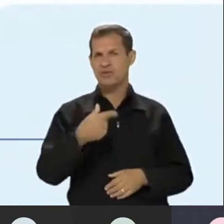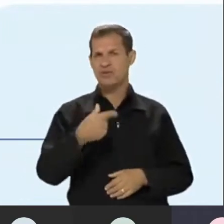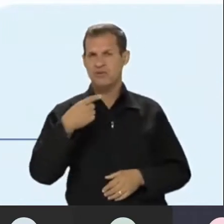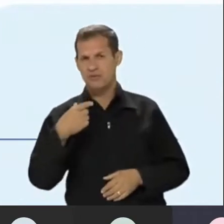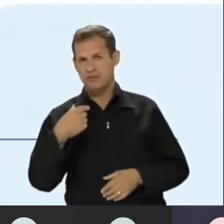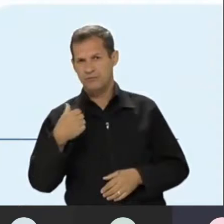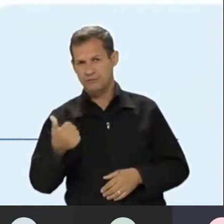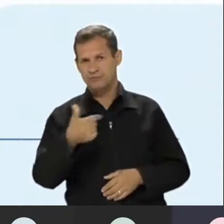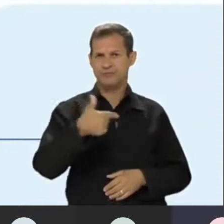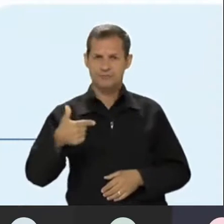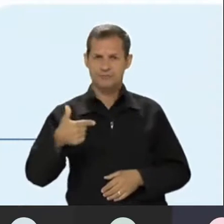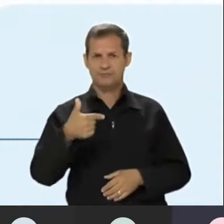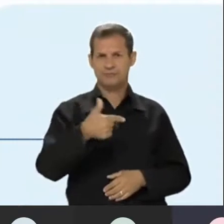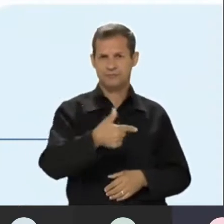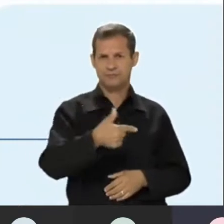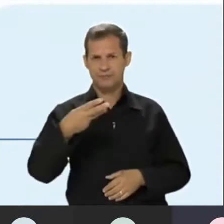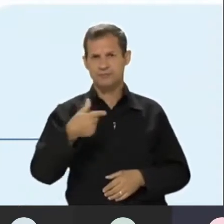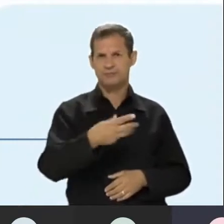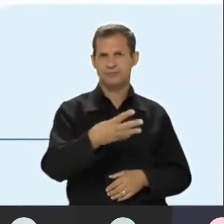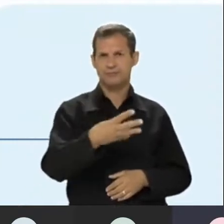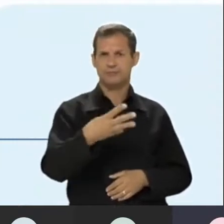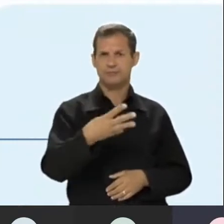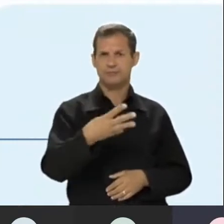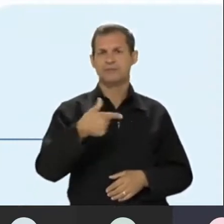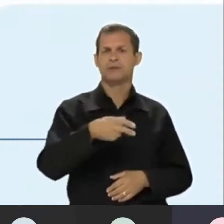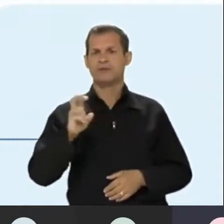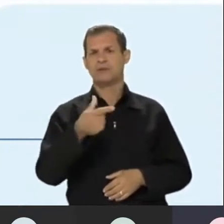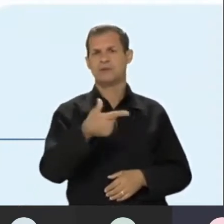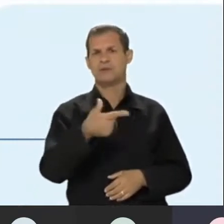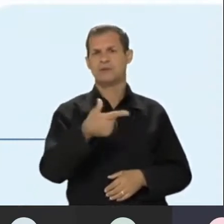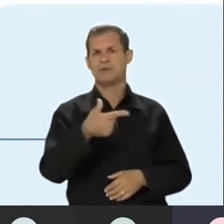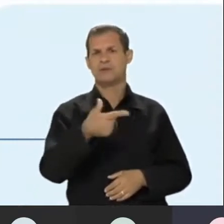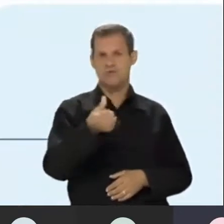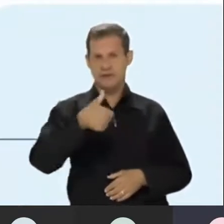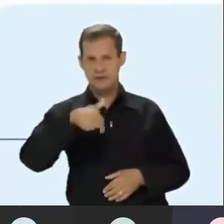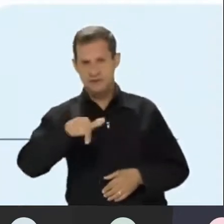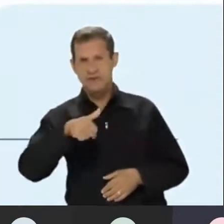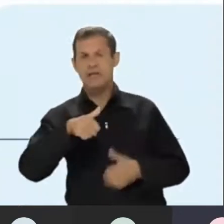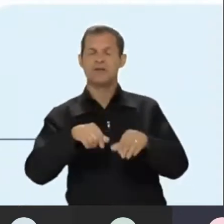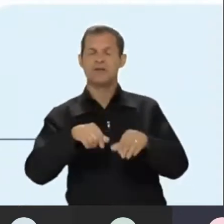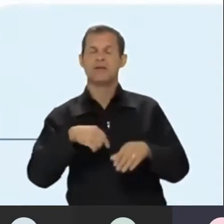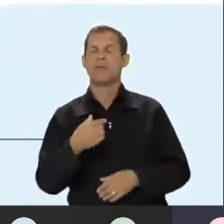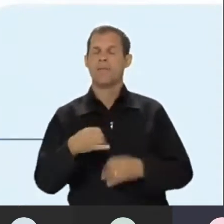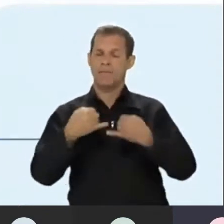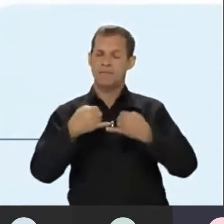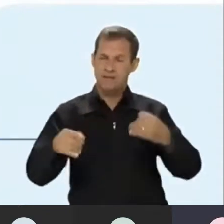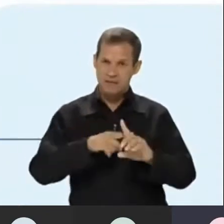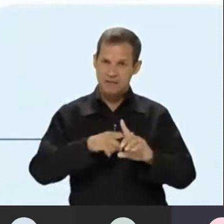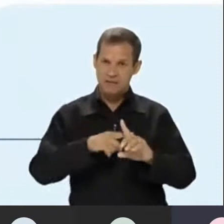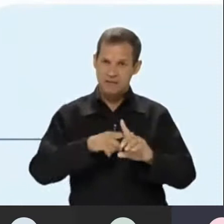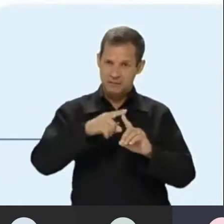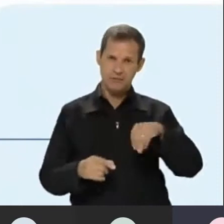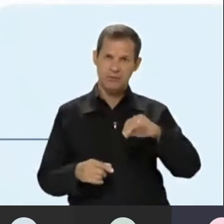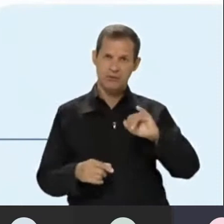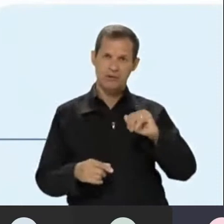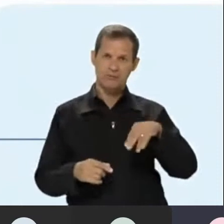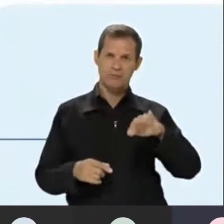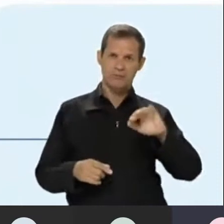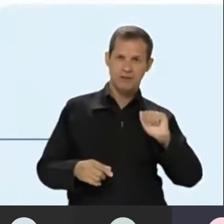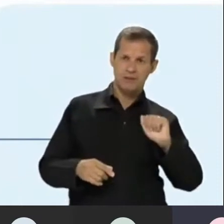21, 22, 23, 24, 25, 26, 27. Então, essa daqui vai ser a minha linha da temperatura